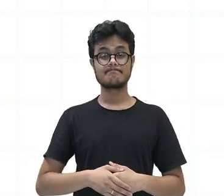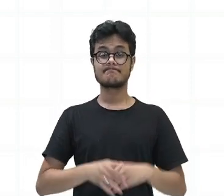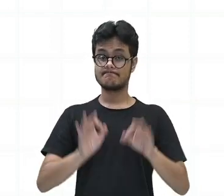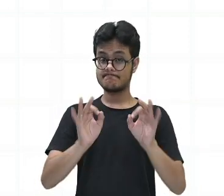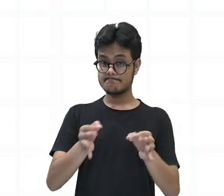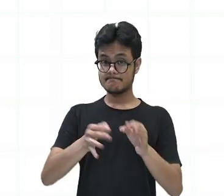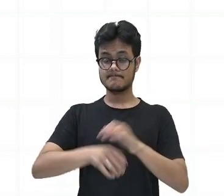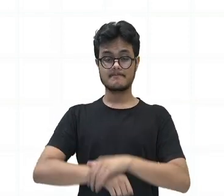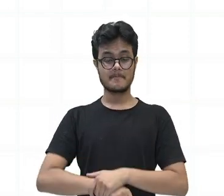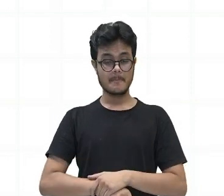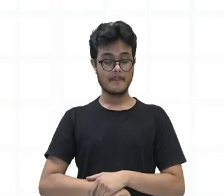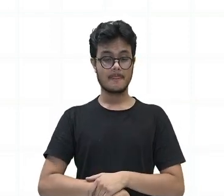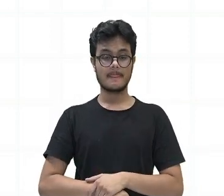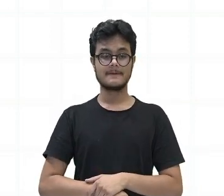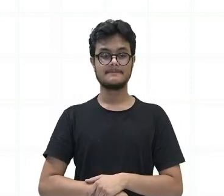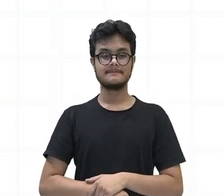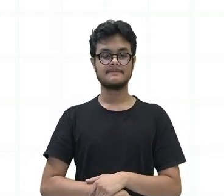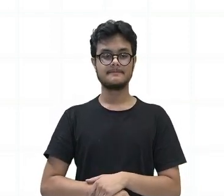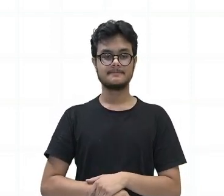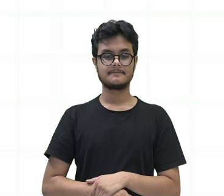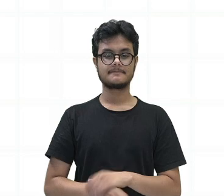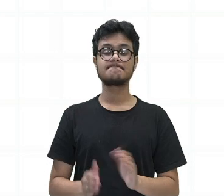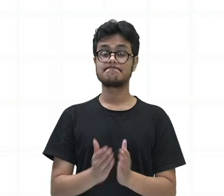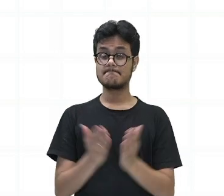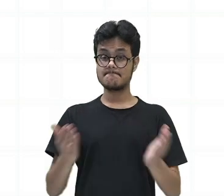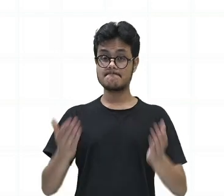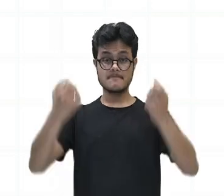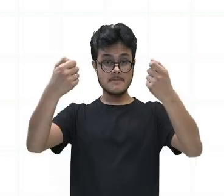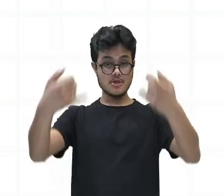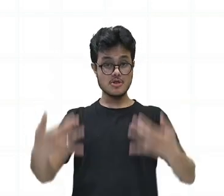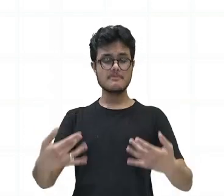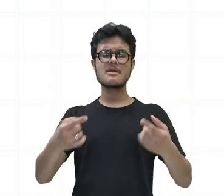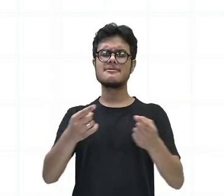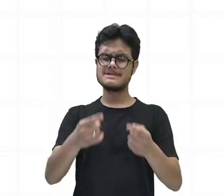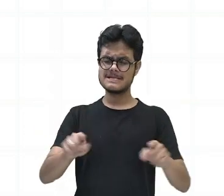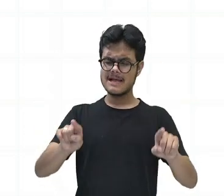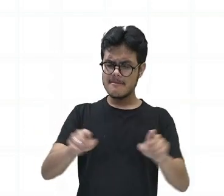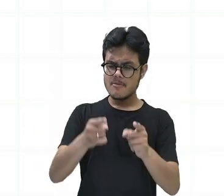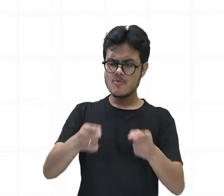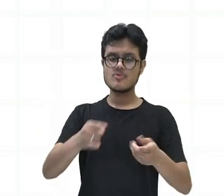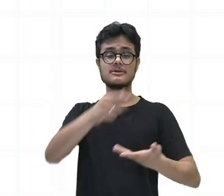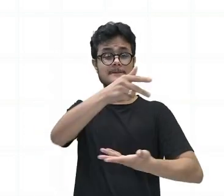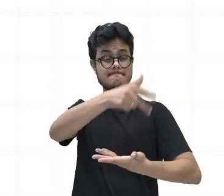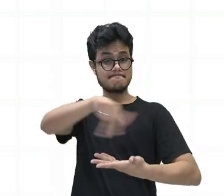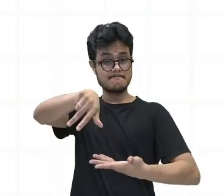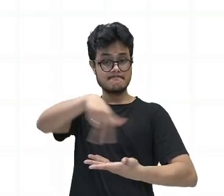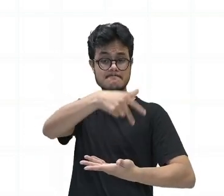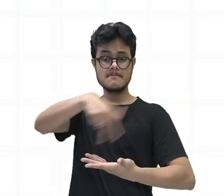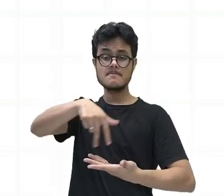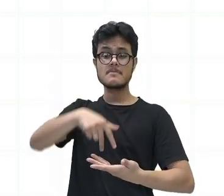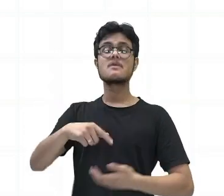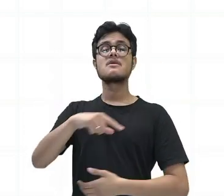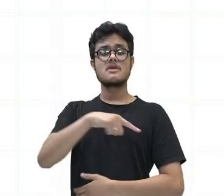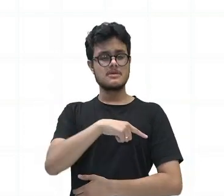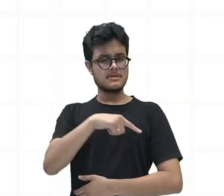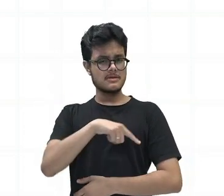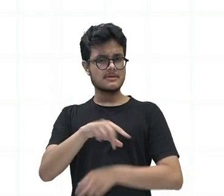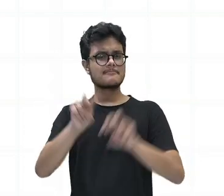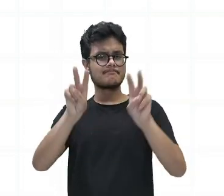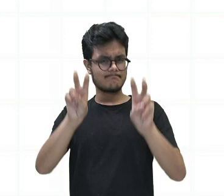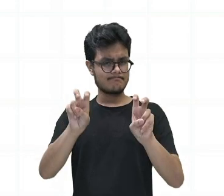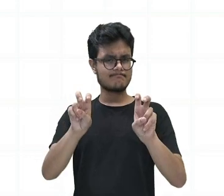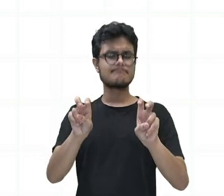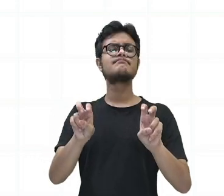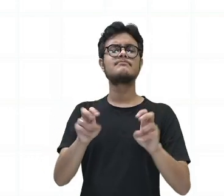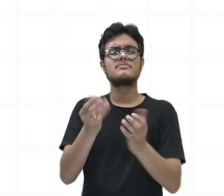língua, religião e hábitos e etc. Isso nós falamos quando nós falamos da música, falamos